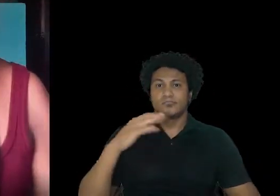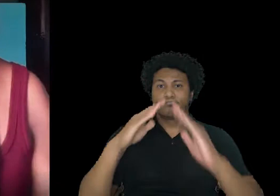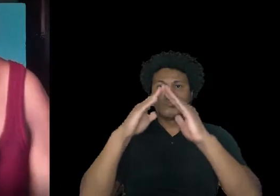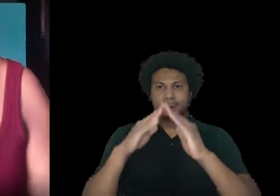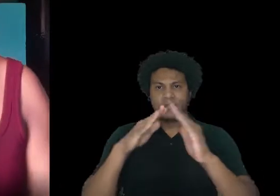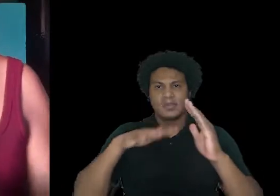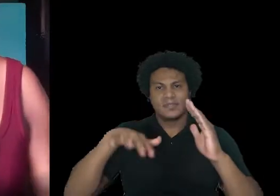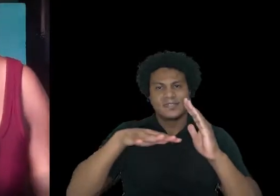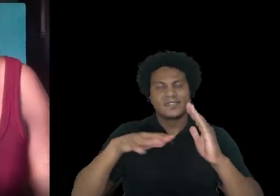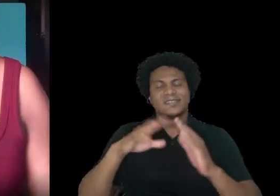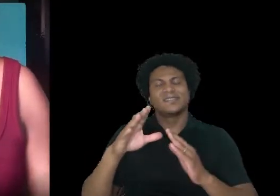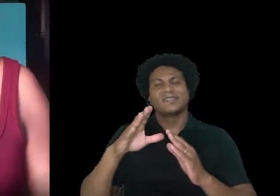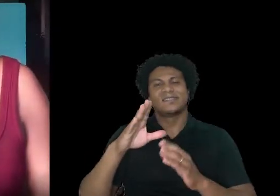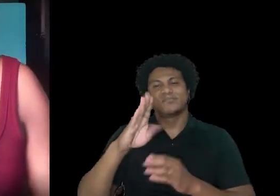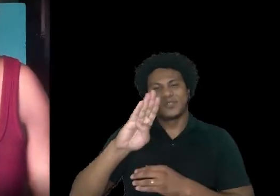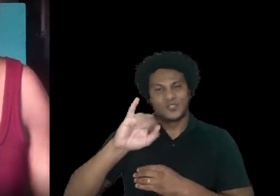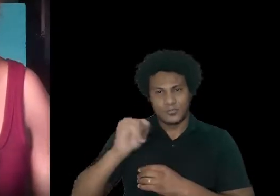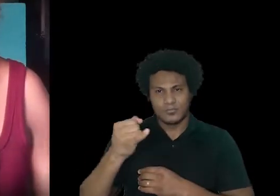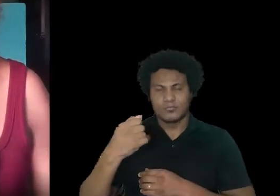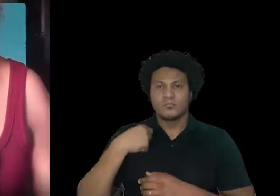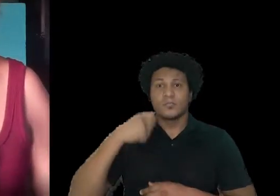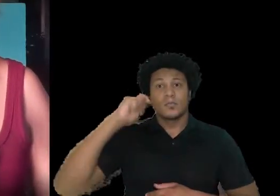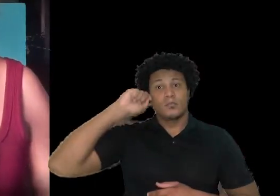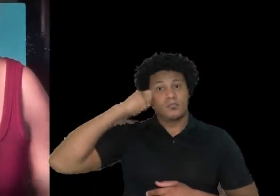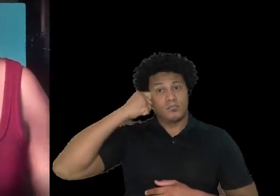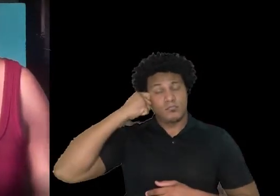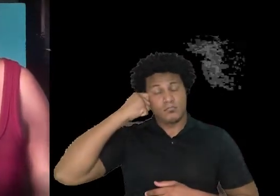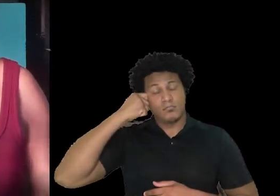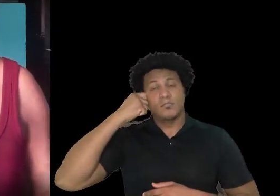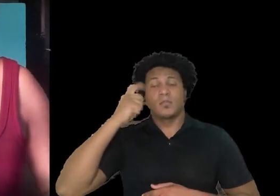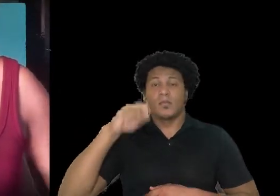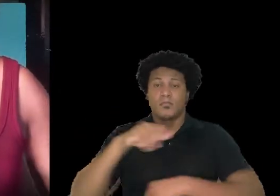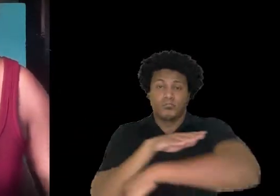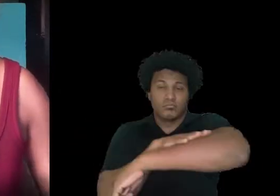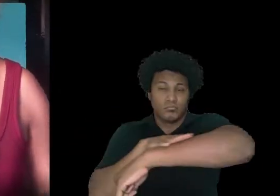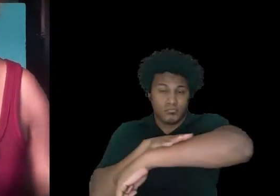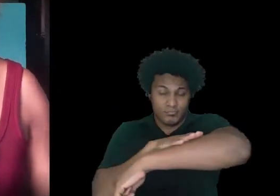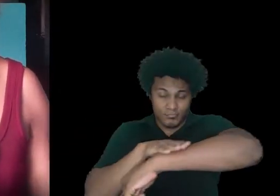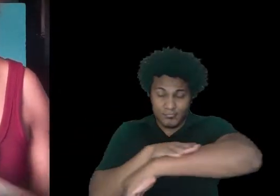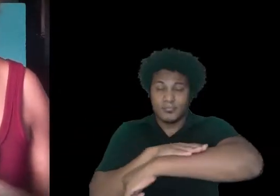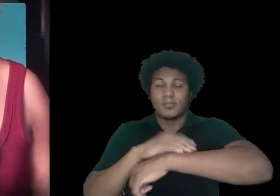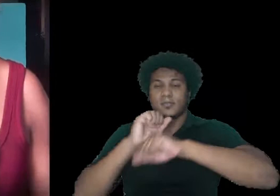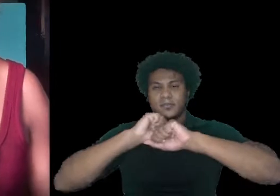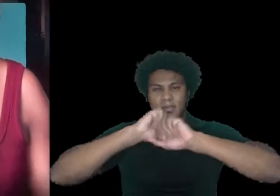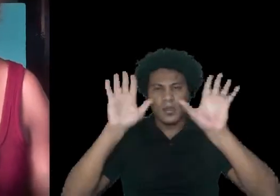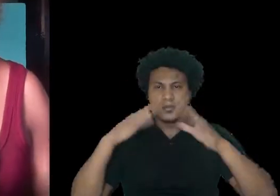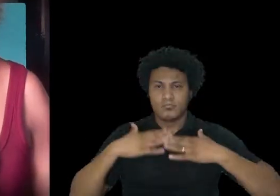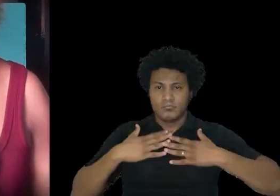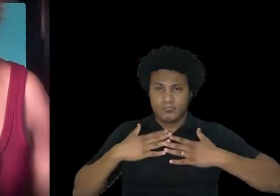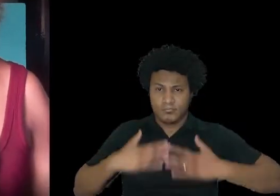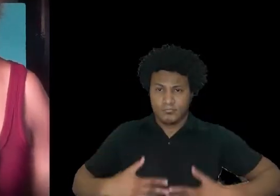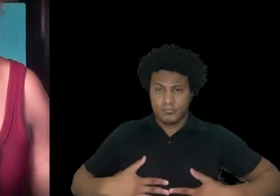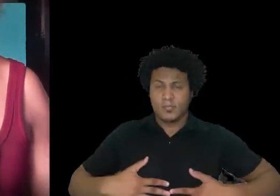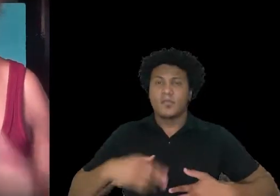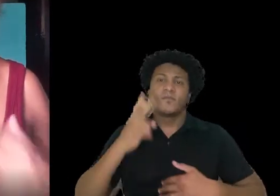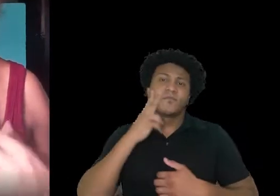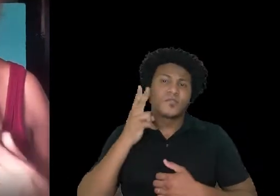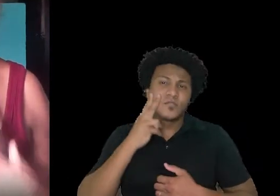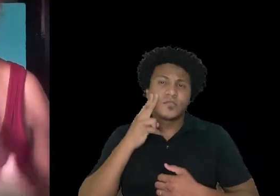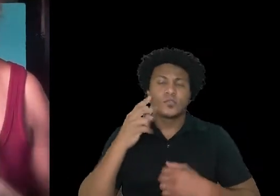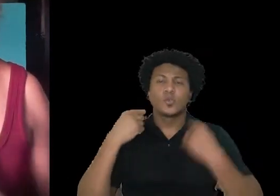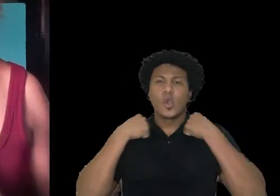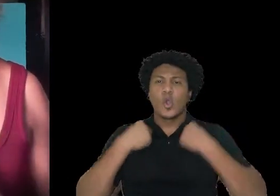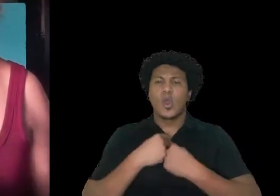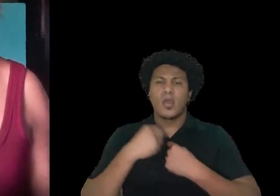Bom Jardim, sou negra de pele clara, estou vestindo uma blusa vinho, um colar também vinho, eu tenho